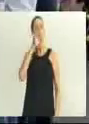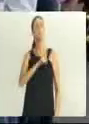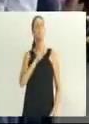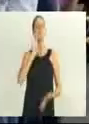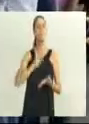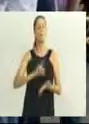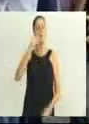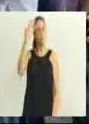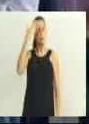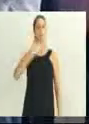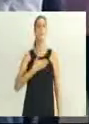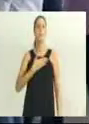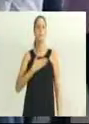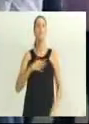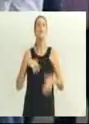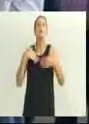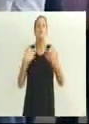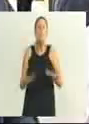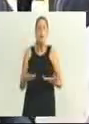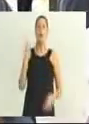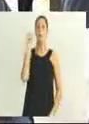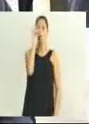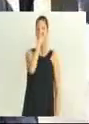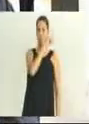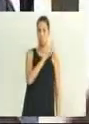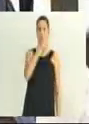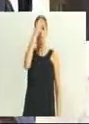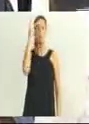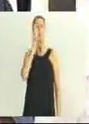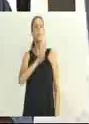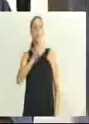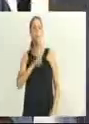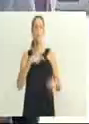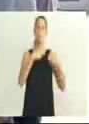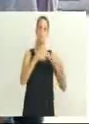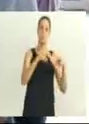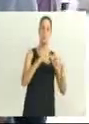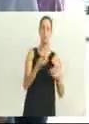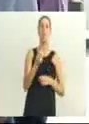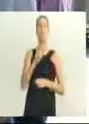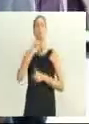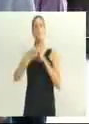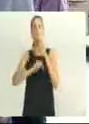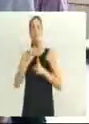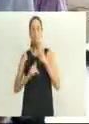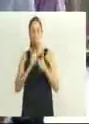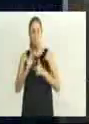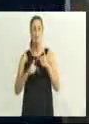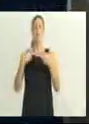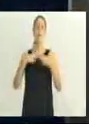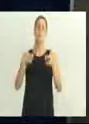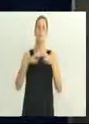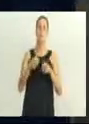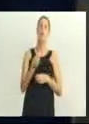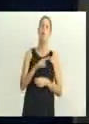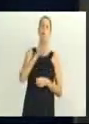constatar as dificuldades, seja do usuário, seja da empresa, seja dos trabalhadores, seja do